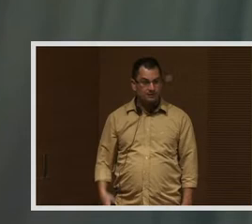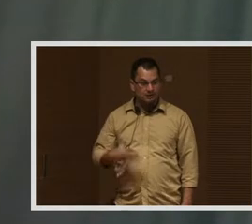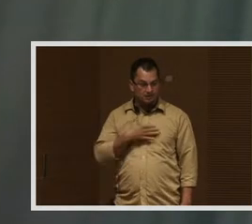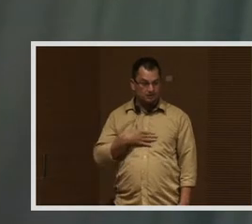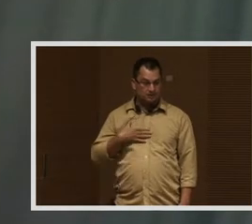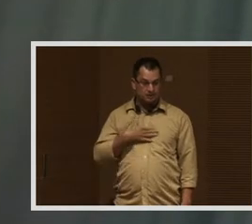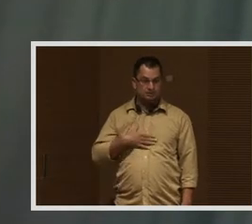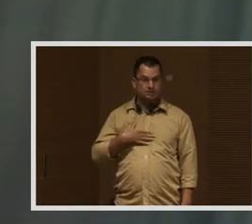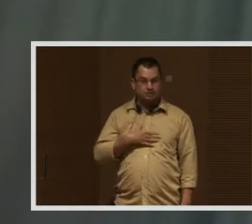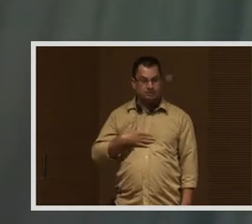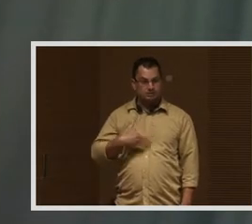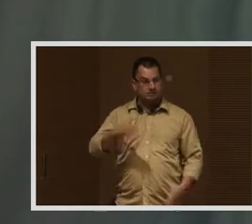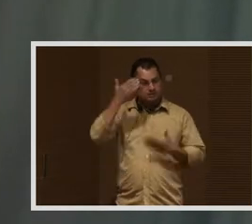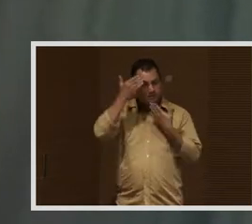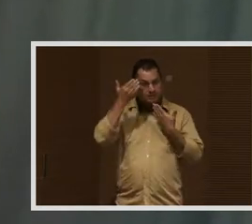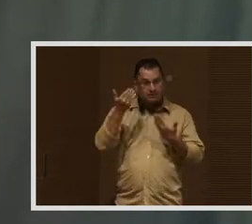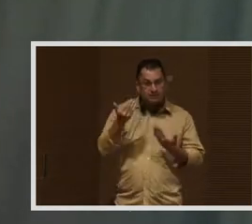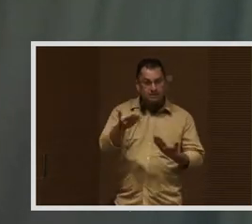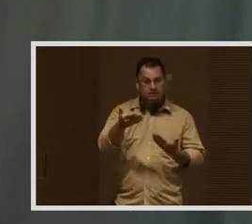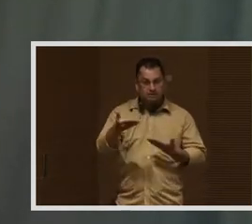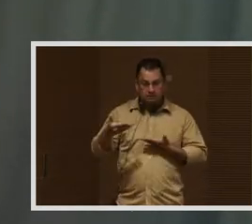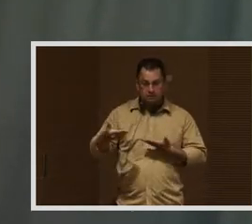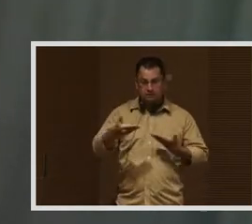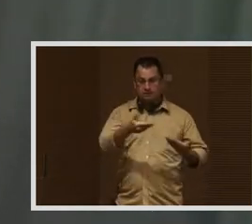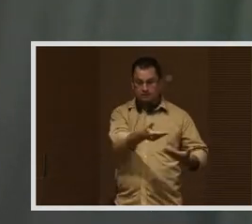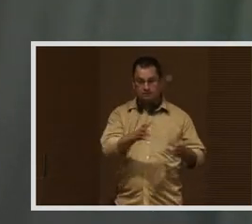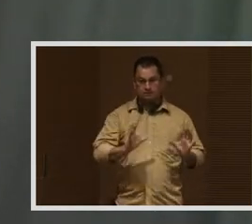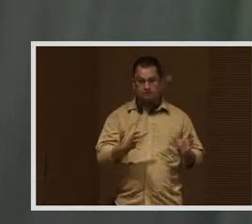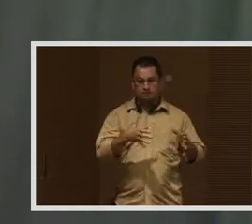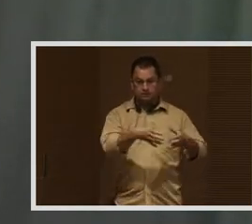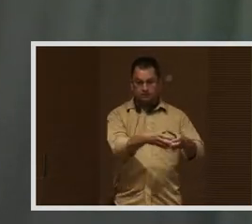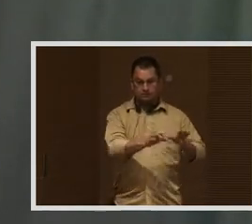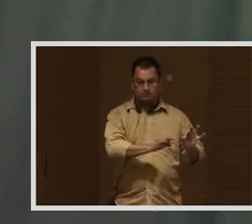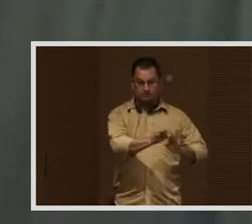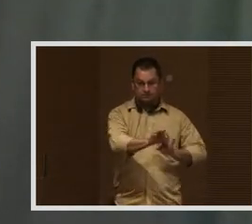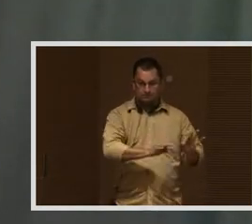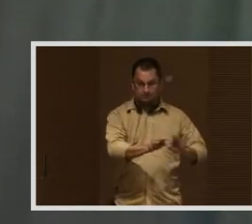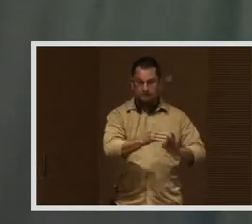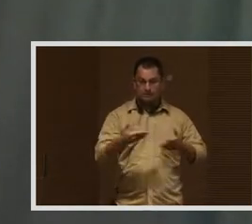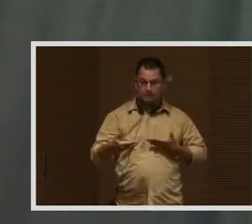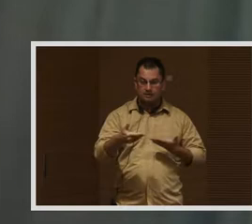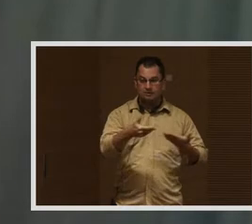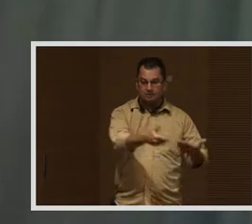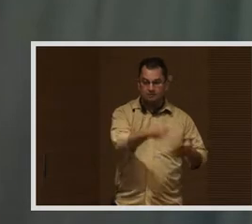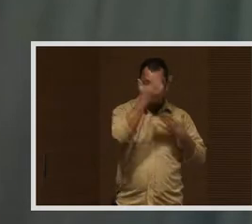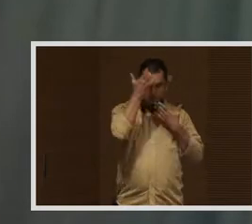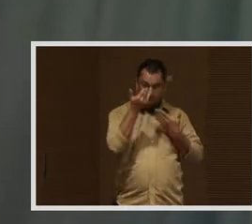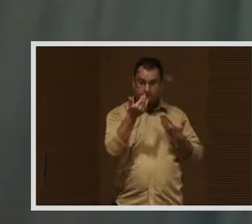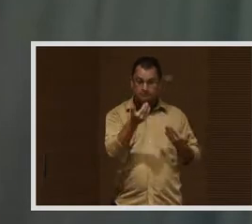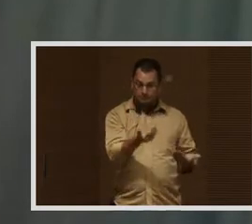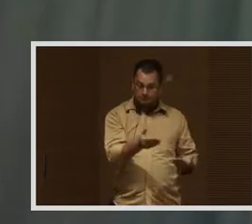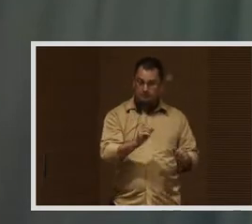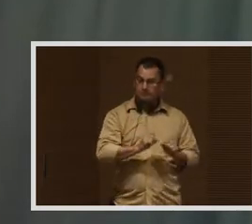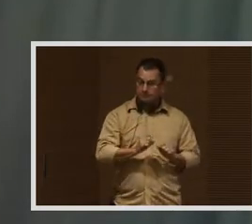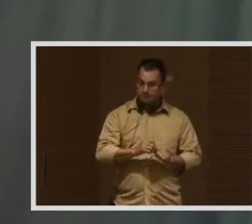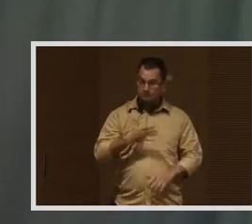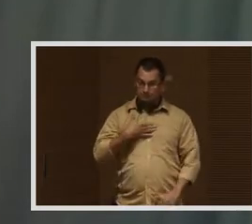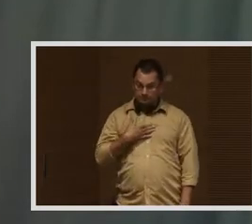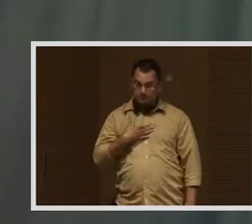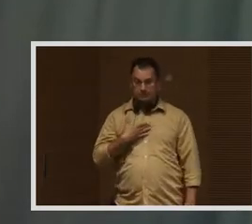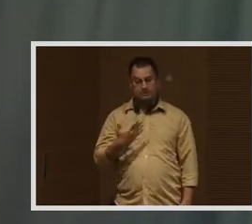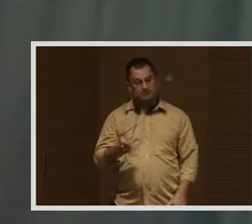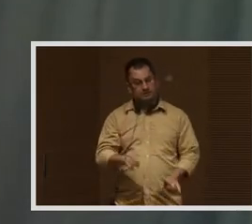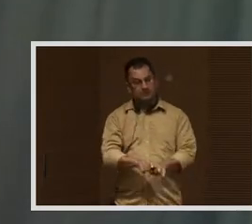Gostaria inicialmente de agradecer o convite dessa comissão organizadora pelo convite aqui feito e me